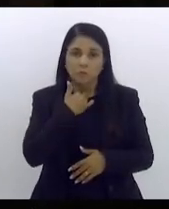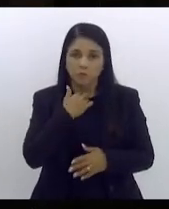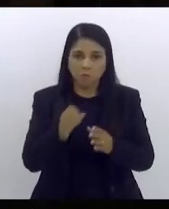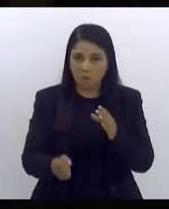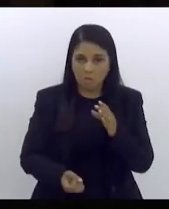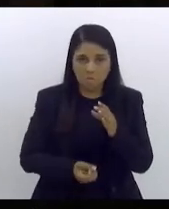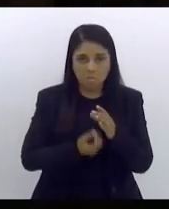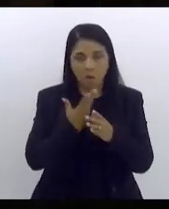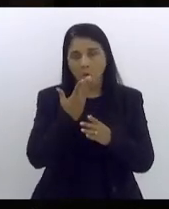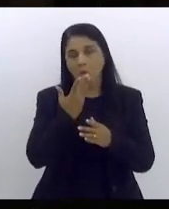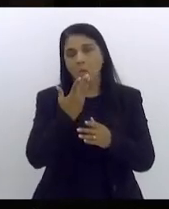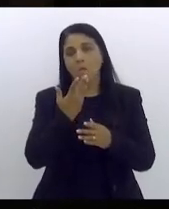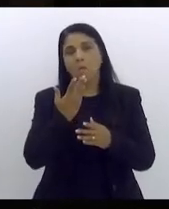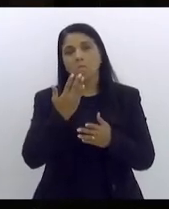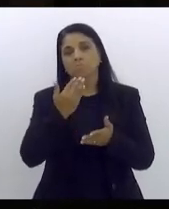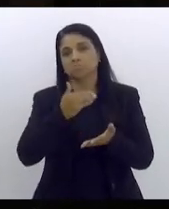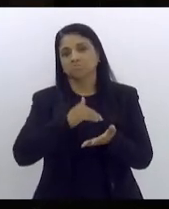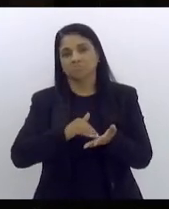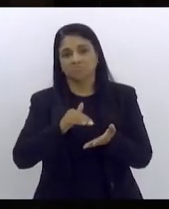porque fizemos